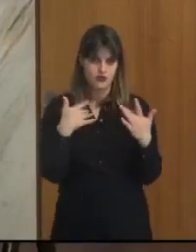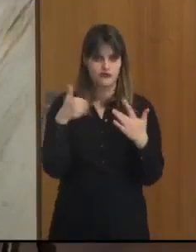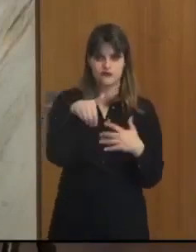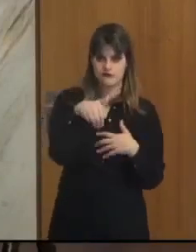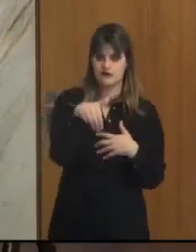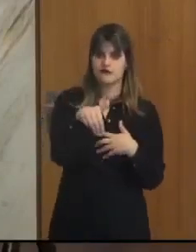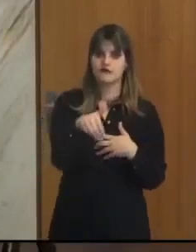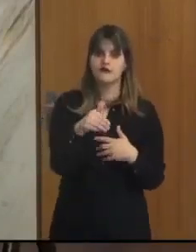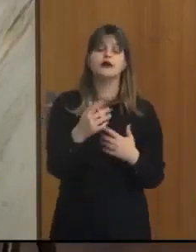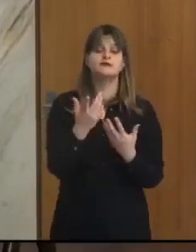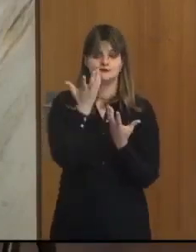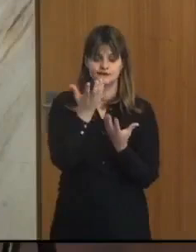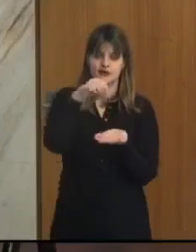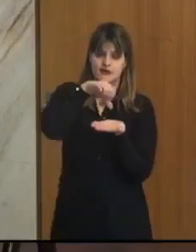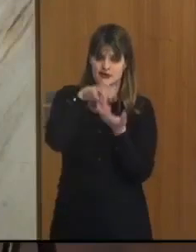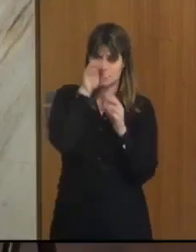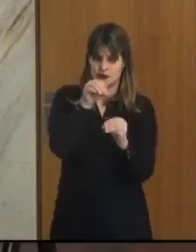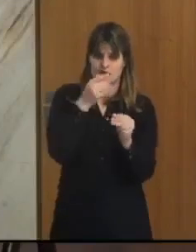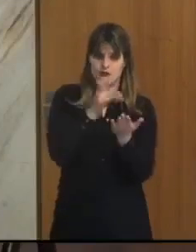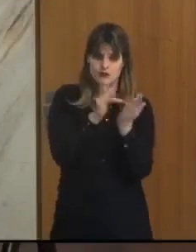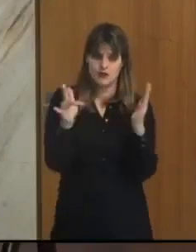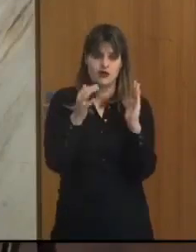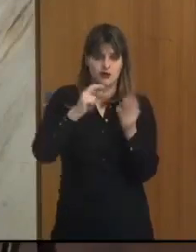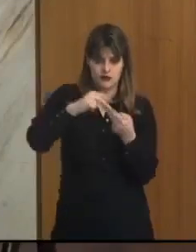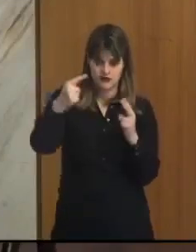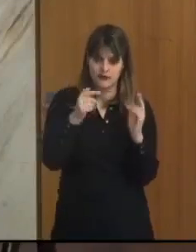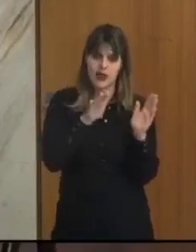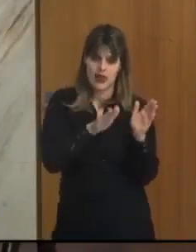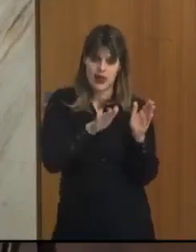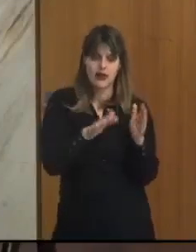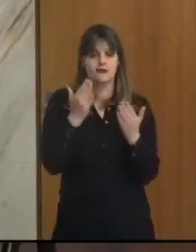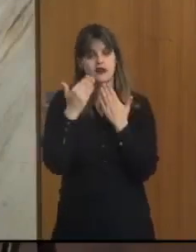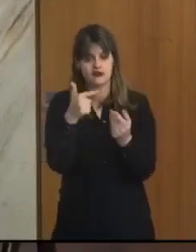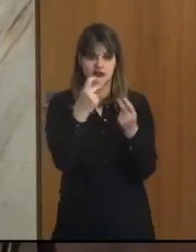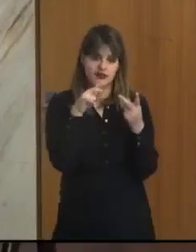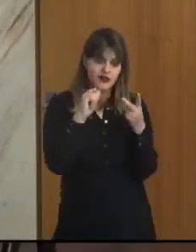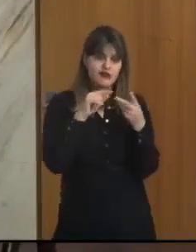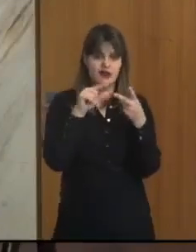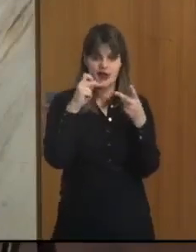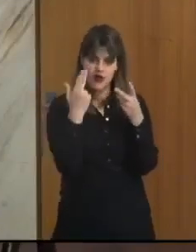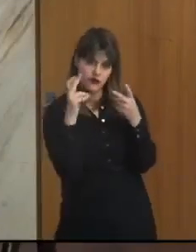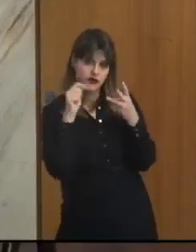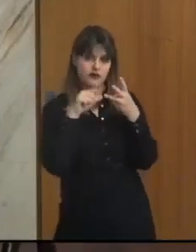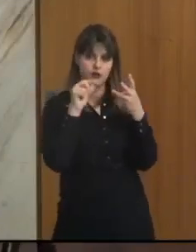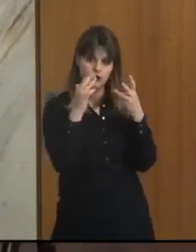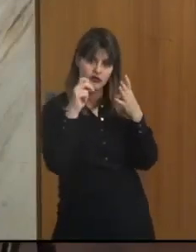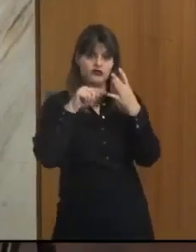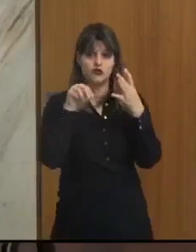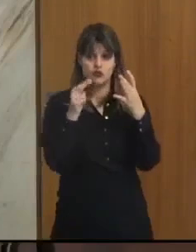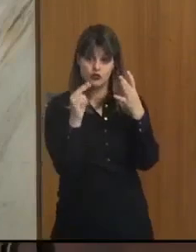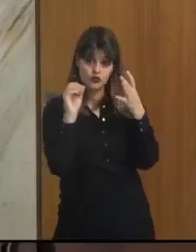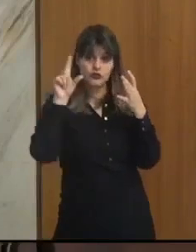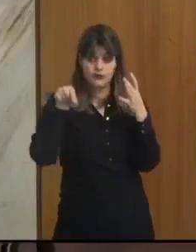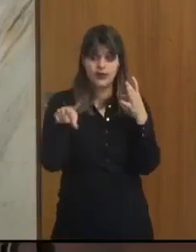o Serviço Educativo da Biblioteca Municipal, e desde já agradecer à Tânia, à Áurea, ao Lucas e ao Nuno Abreu, e